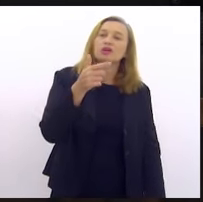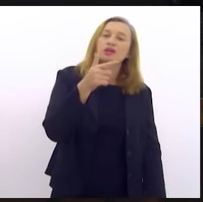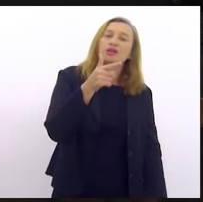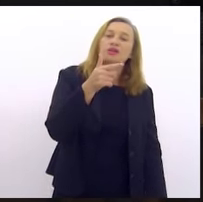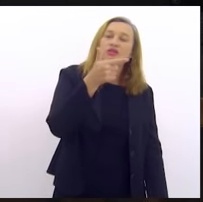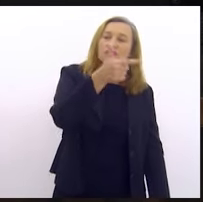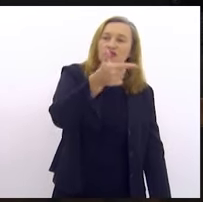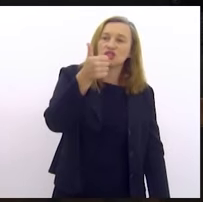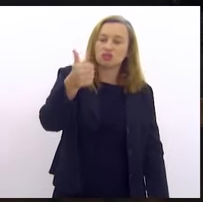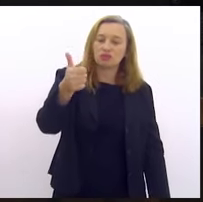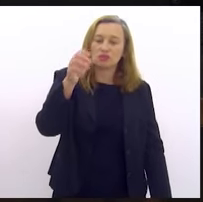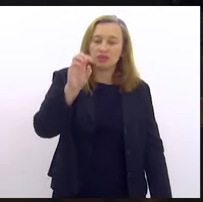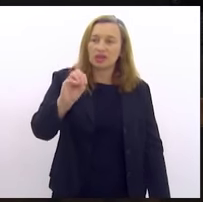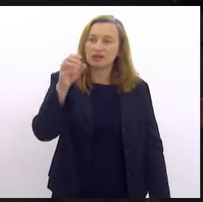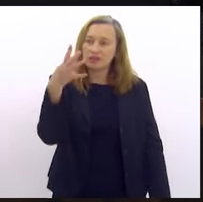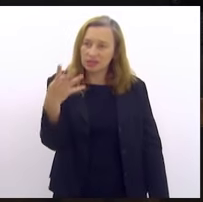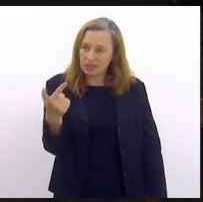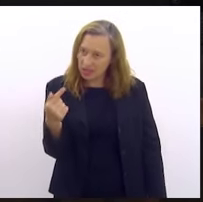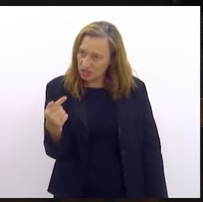6413/22,